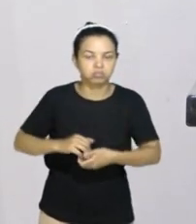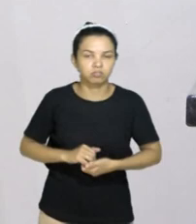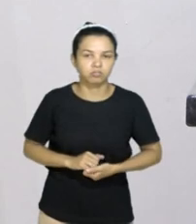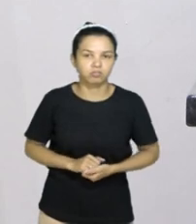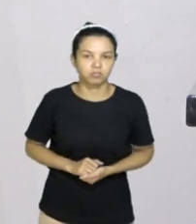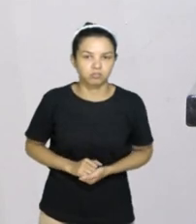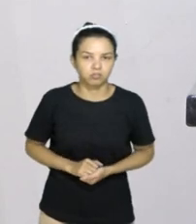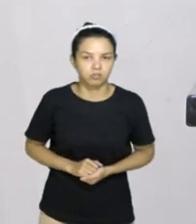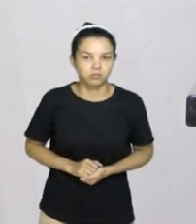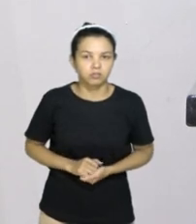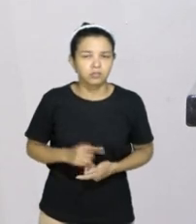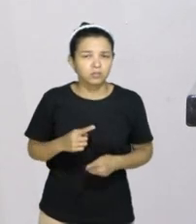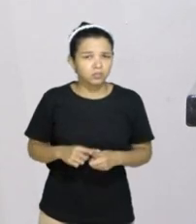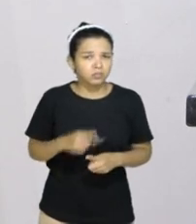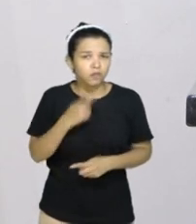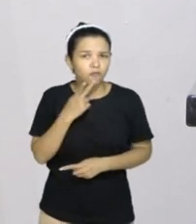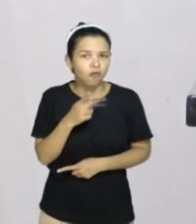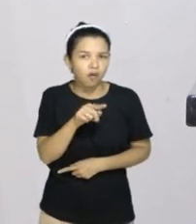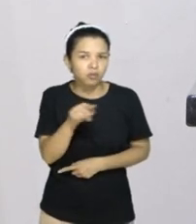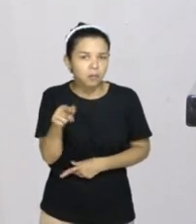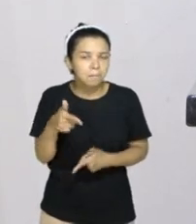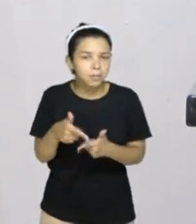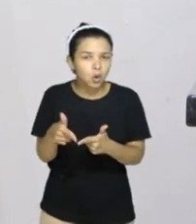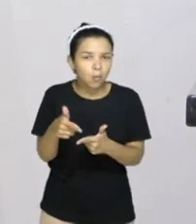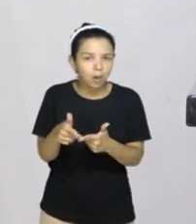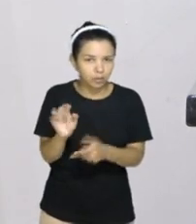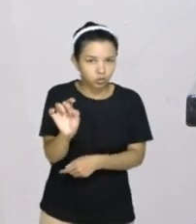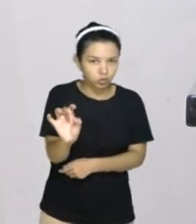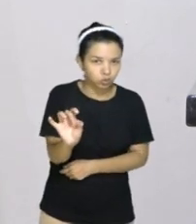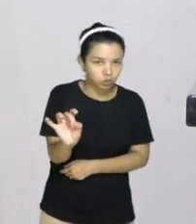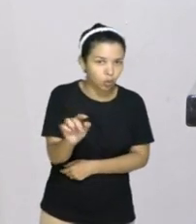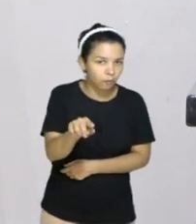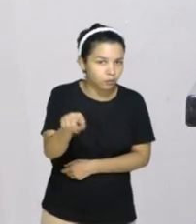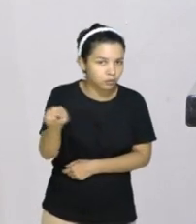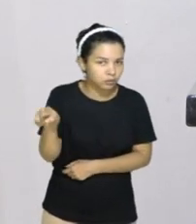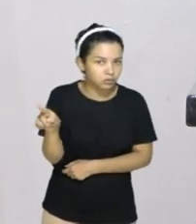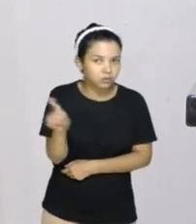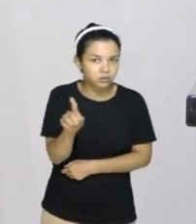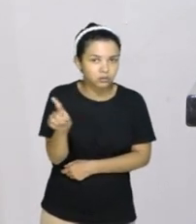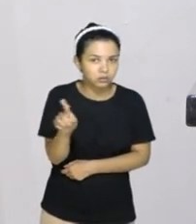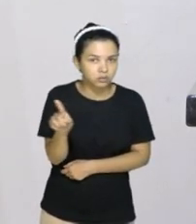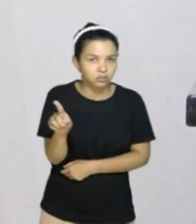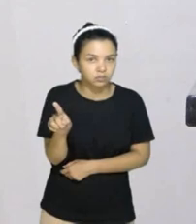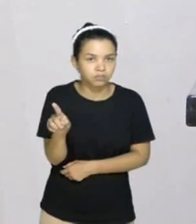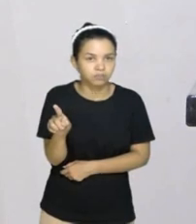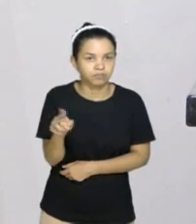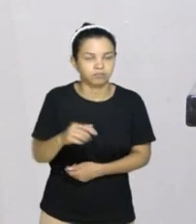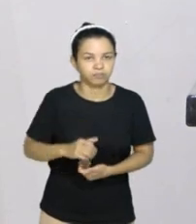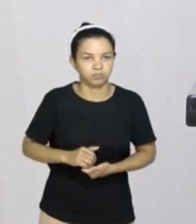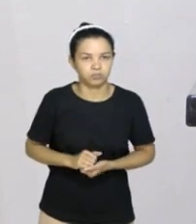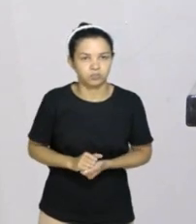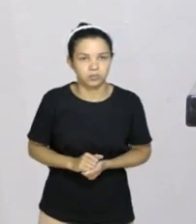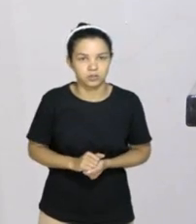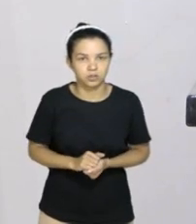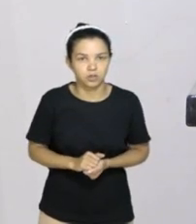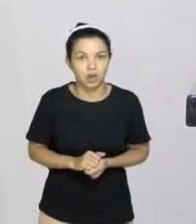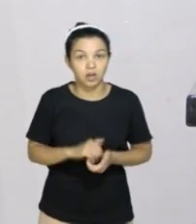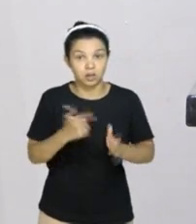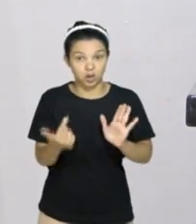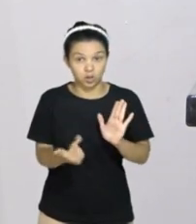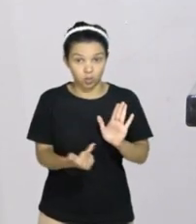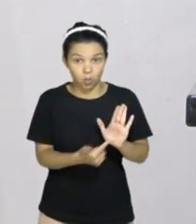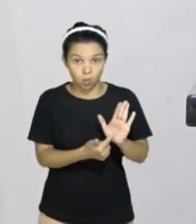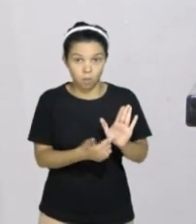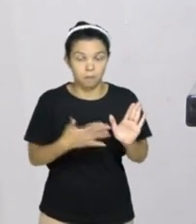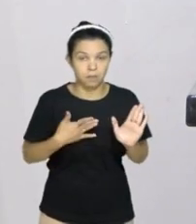por que que eu digo para vocês que isso deixou de ser um problema de vocês e agora denúncias minhas minhas e essa pessoa que